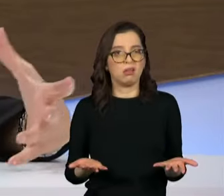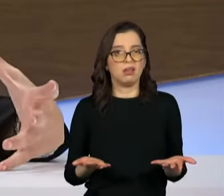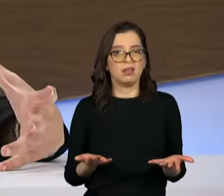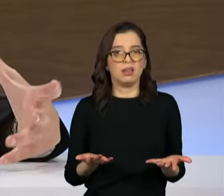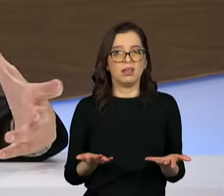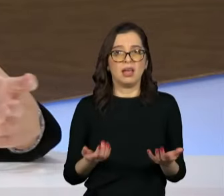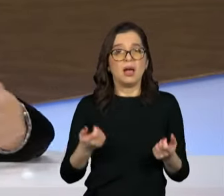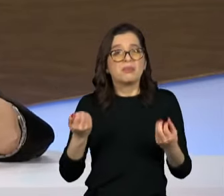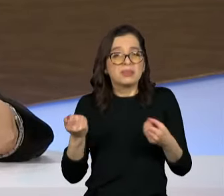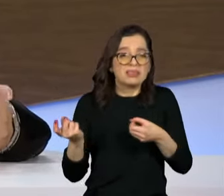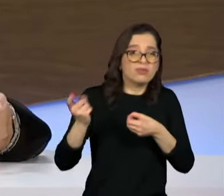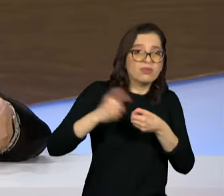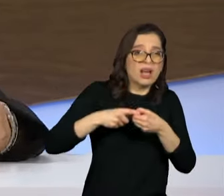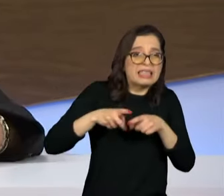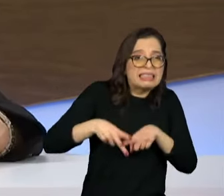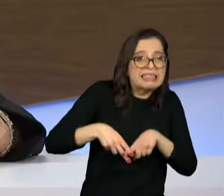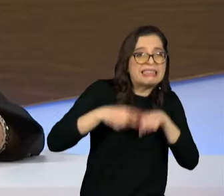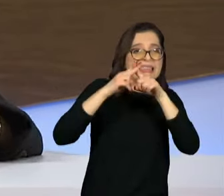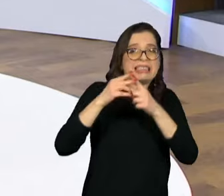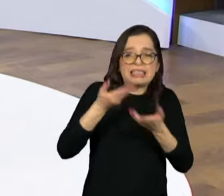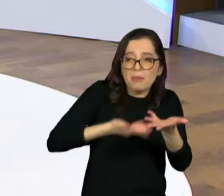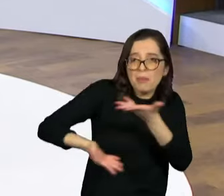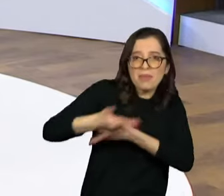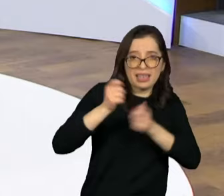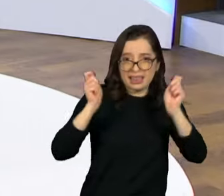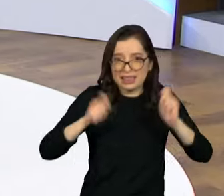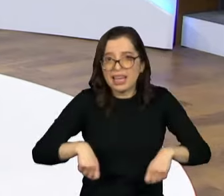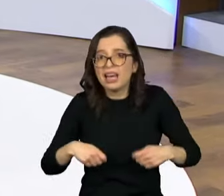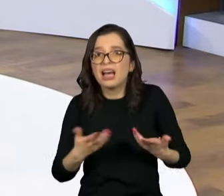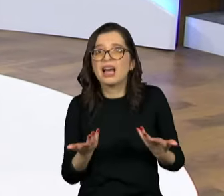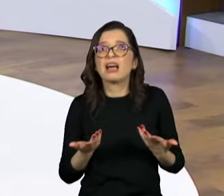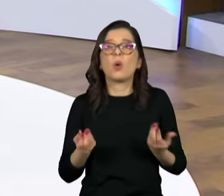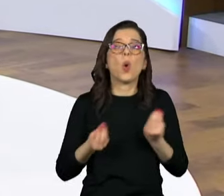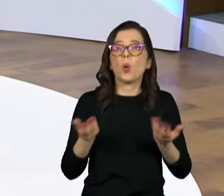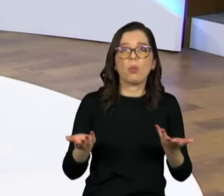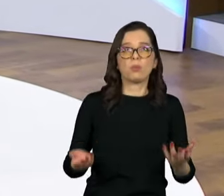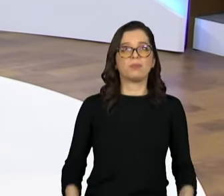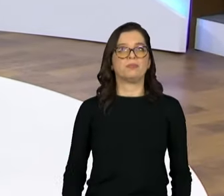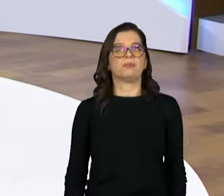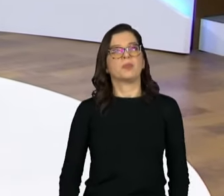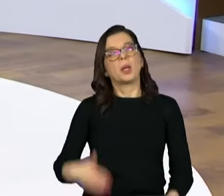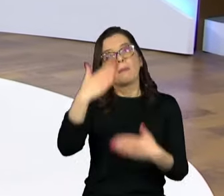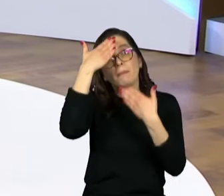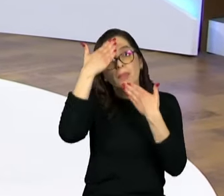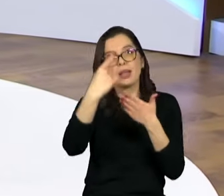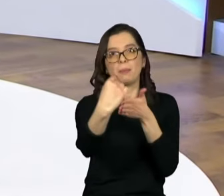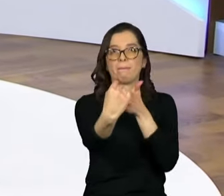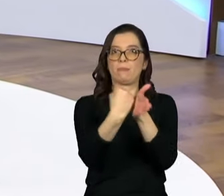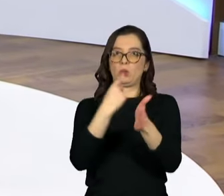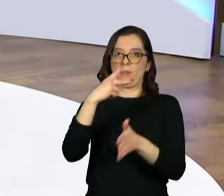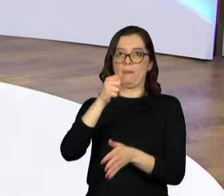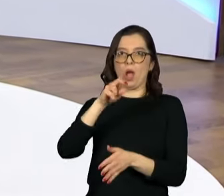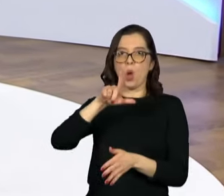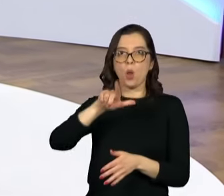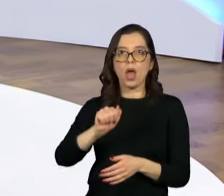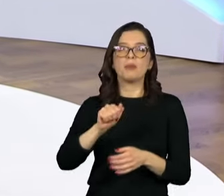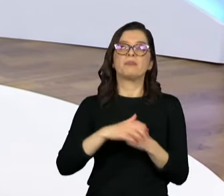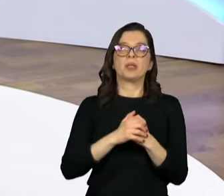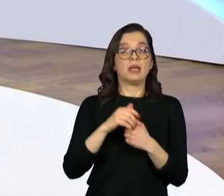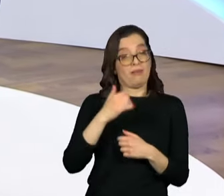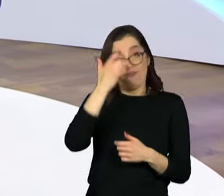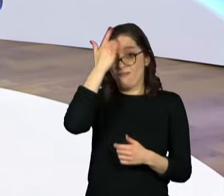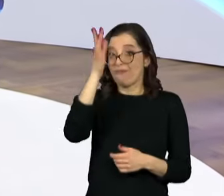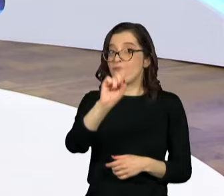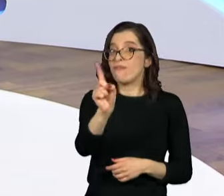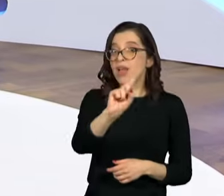ampliar novamente essa possibilidade e como? Well, thank you for that, Paula. I think we have to try, but it won't